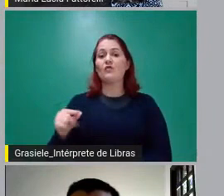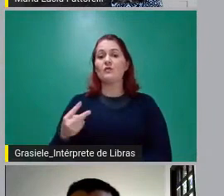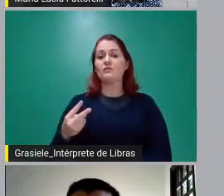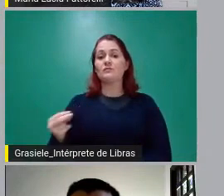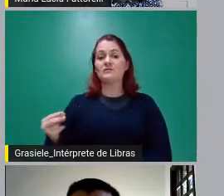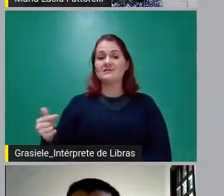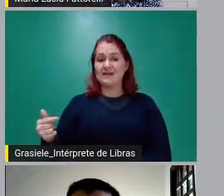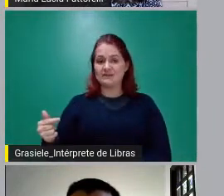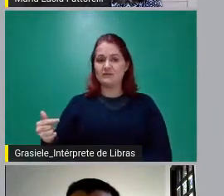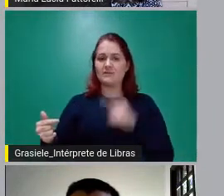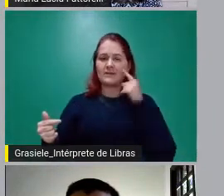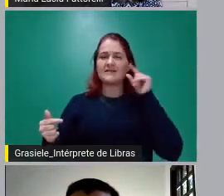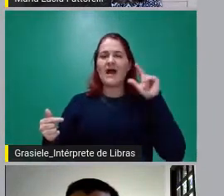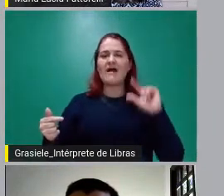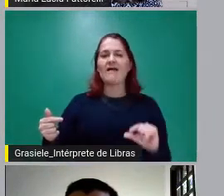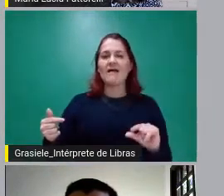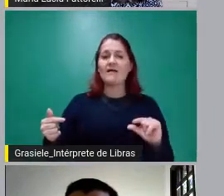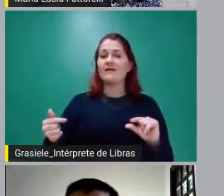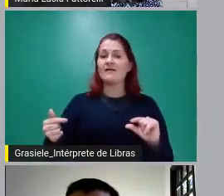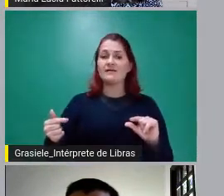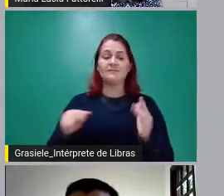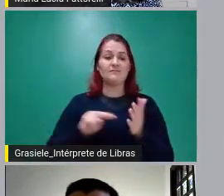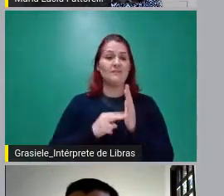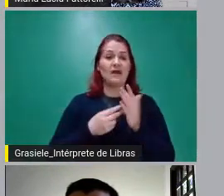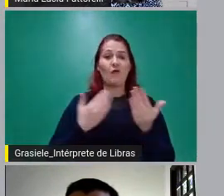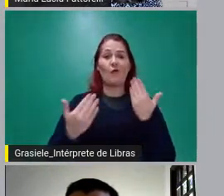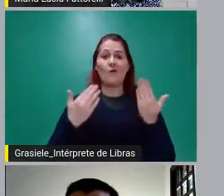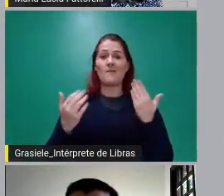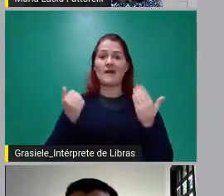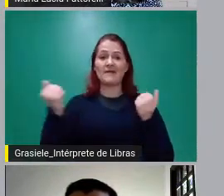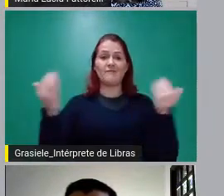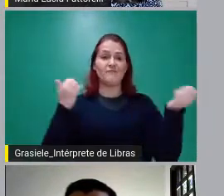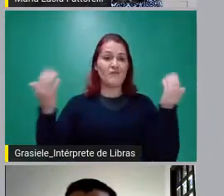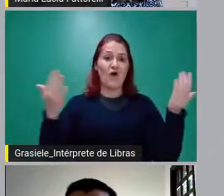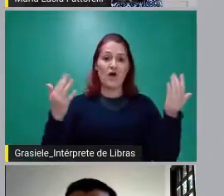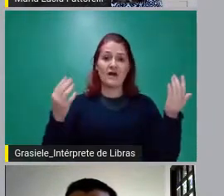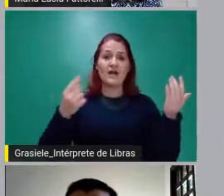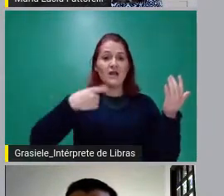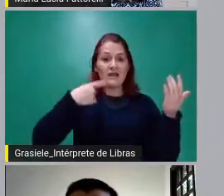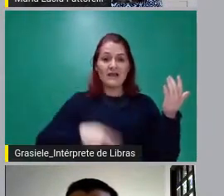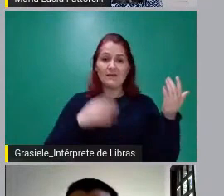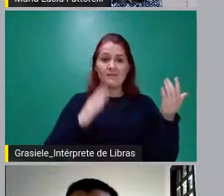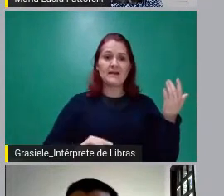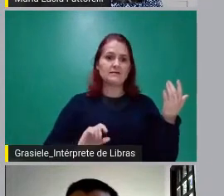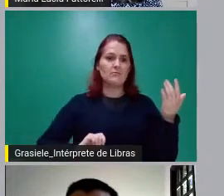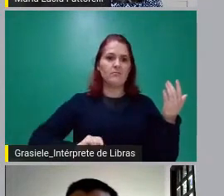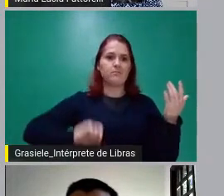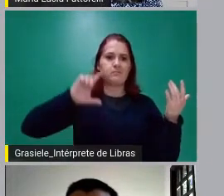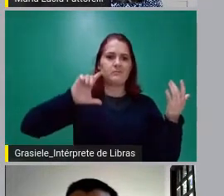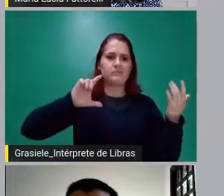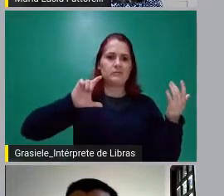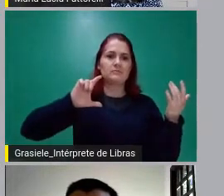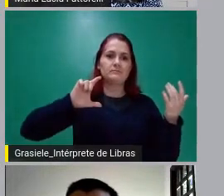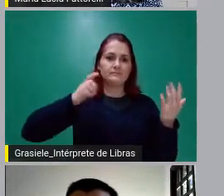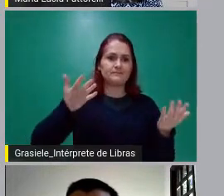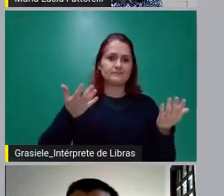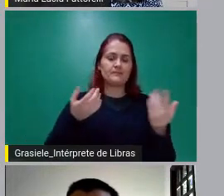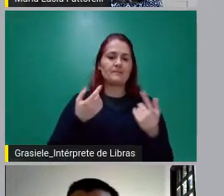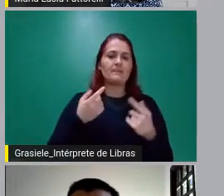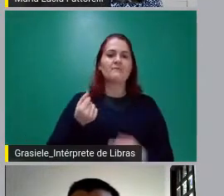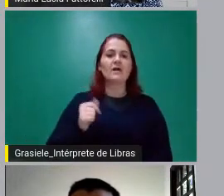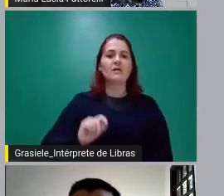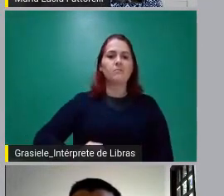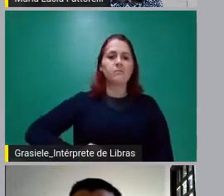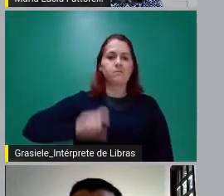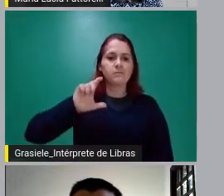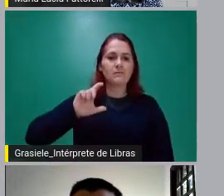considerados bastante altos, então todo esse gráfico são de valores altos, e a gente pode perceber que eles são valores altos porque, por